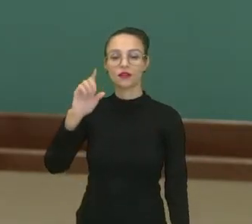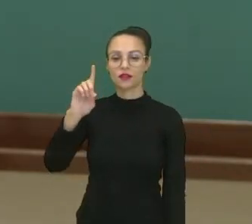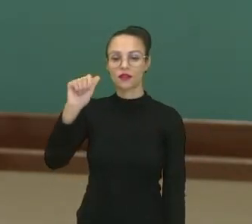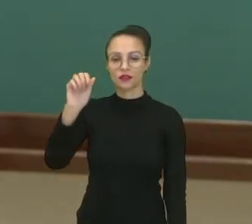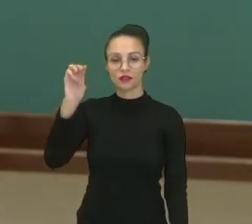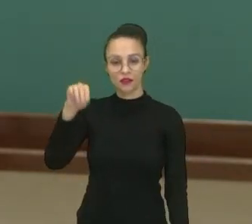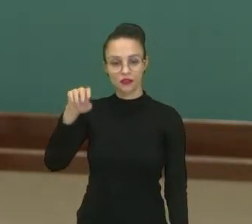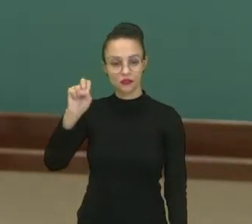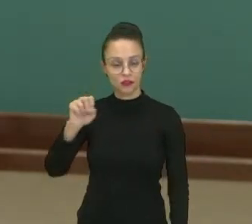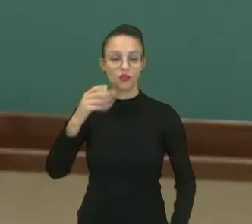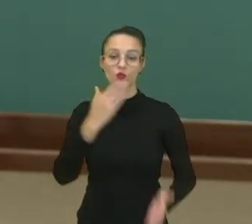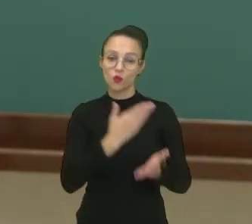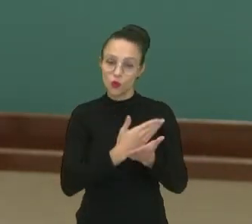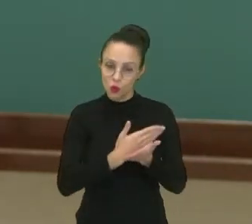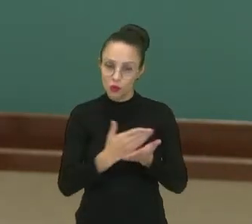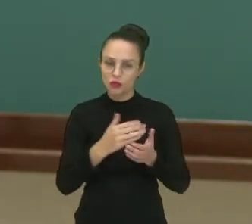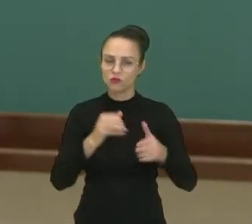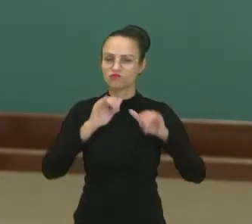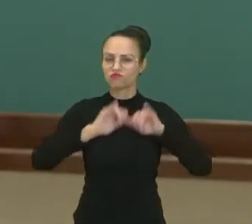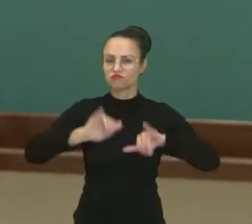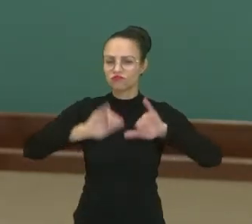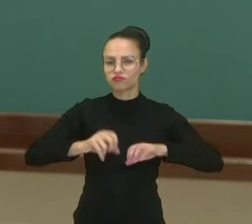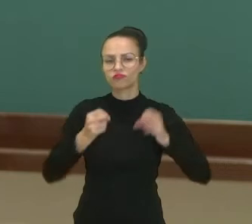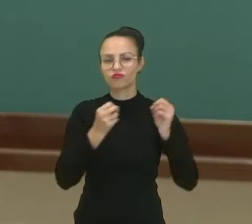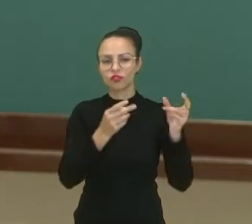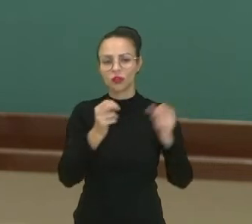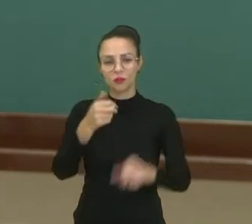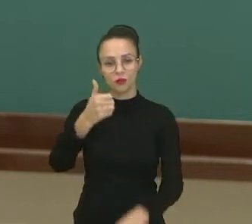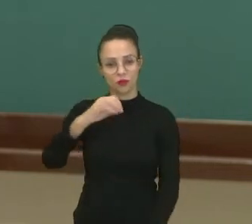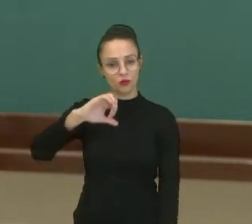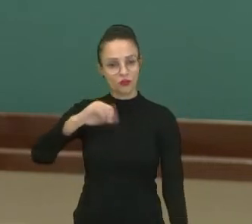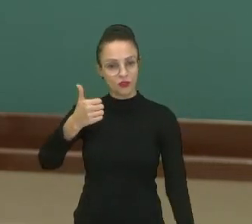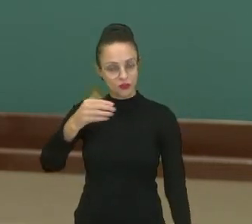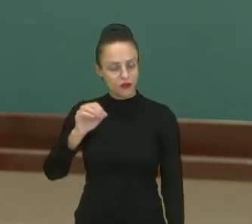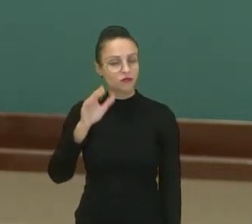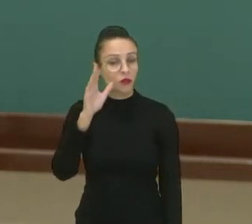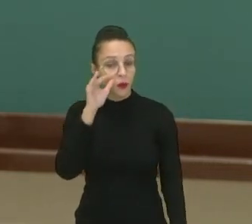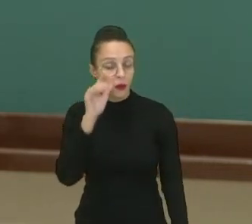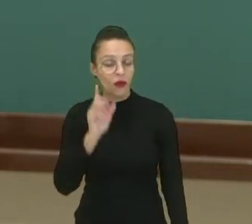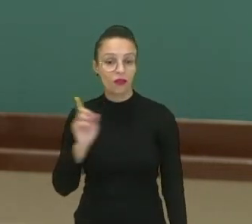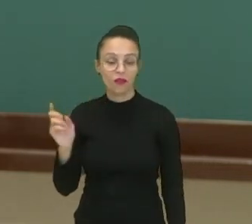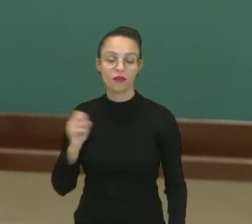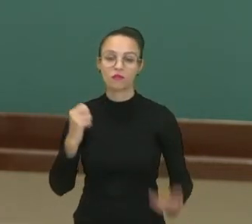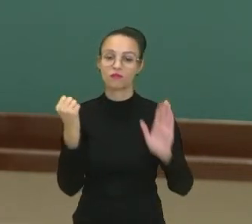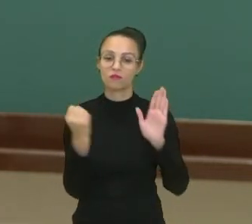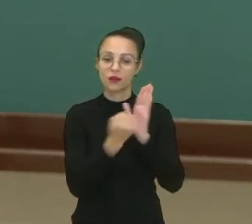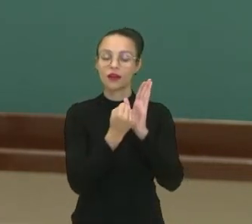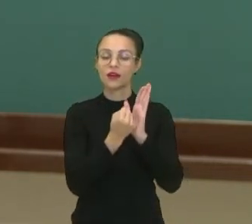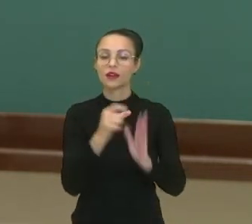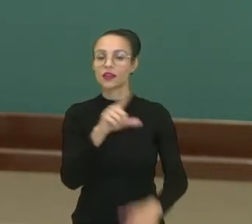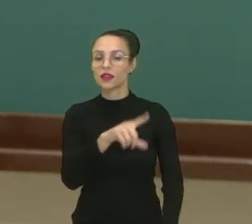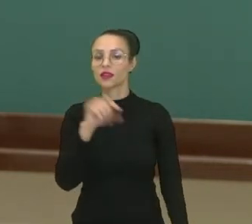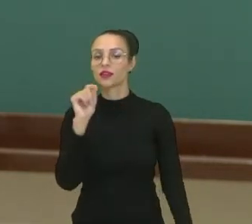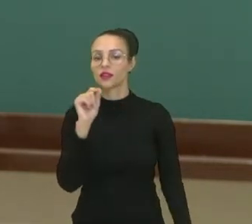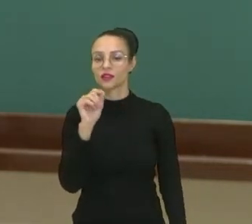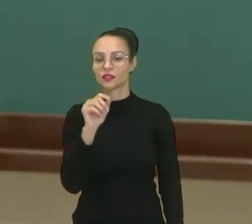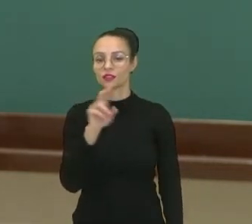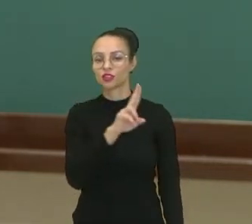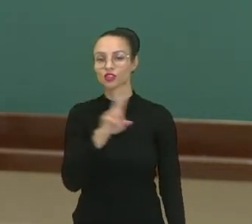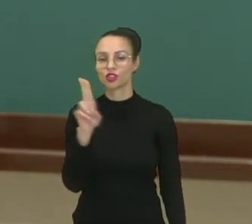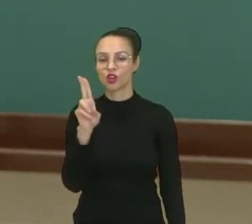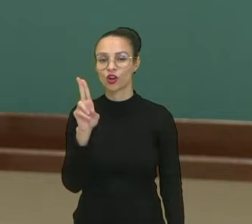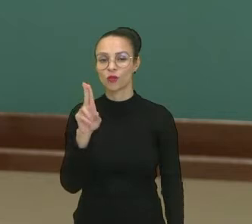desde 1910. E quer saber uma curiosidade? A marca tirou esse nome do